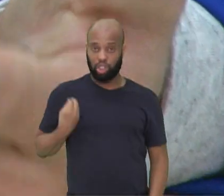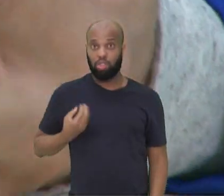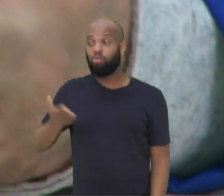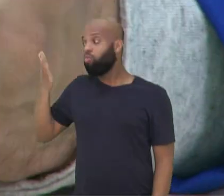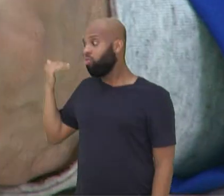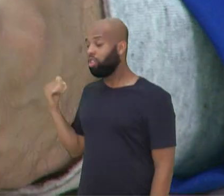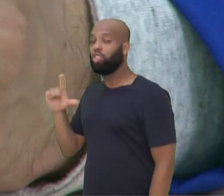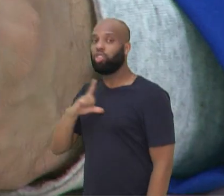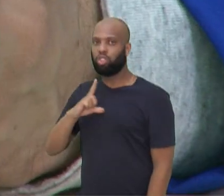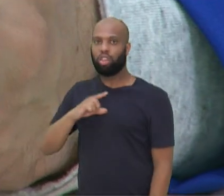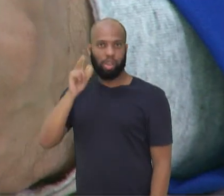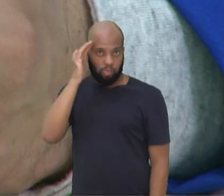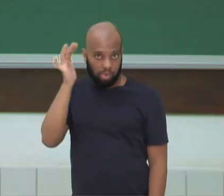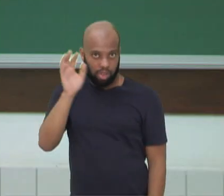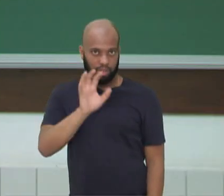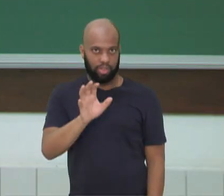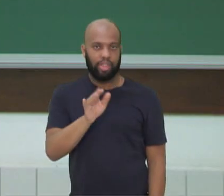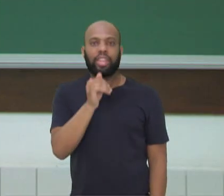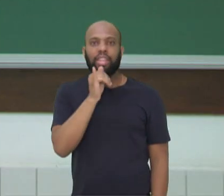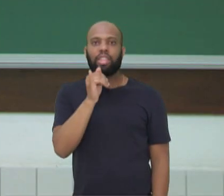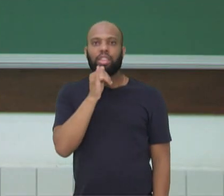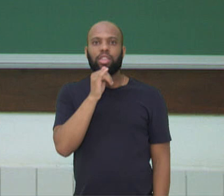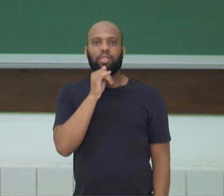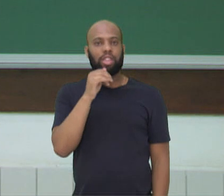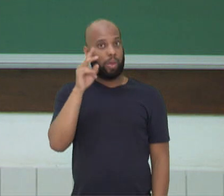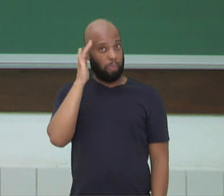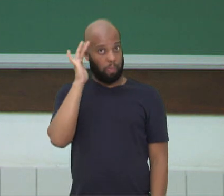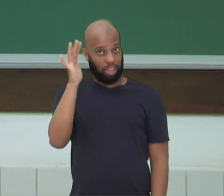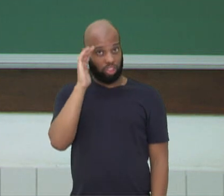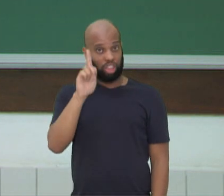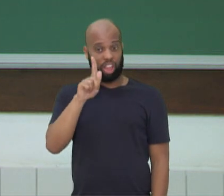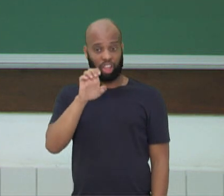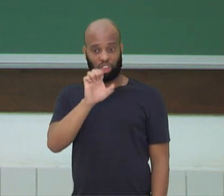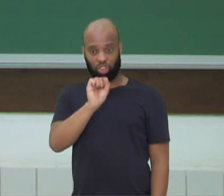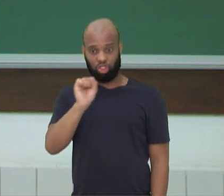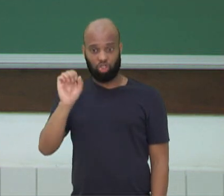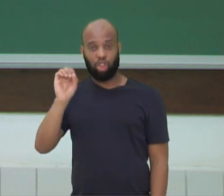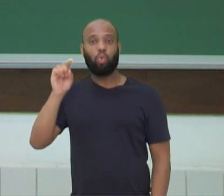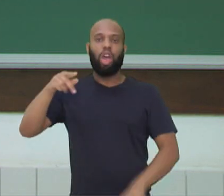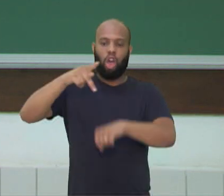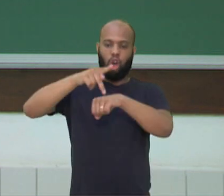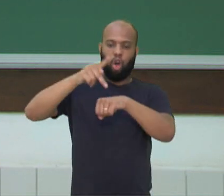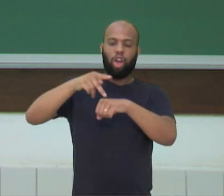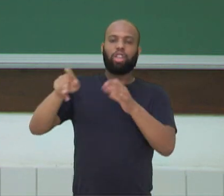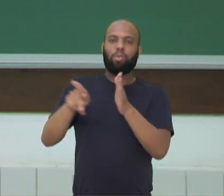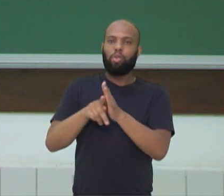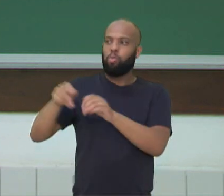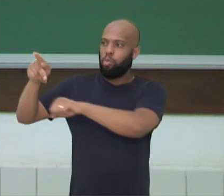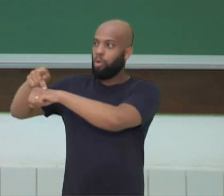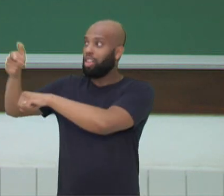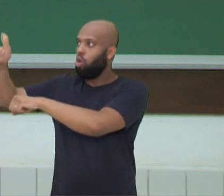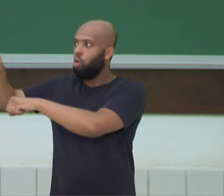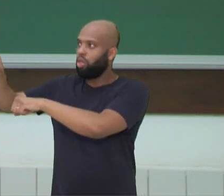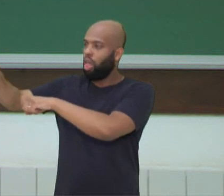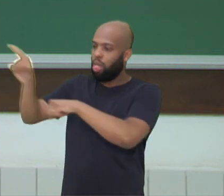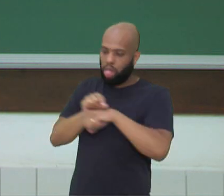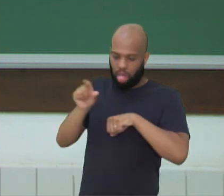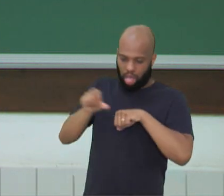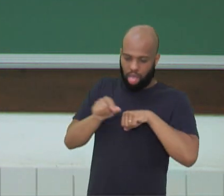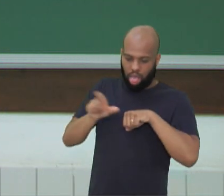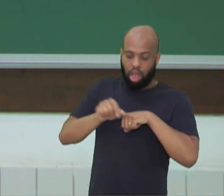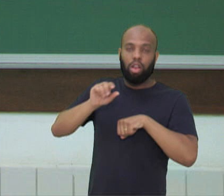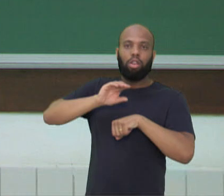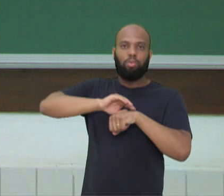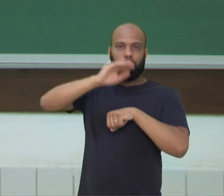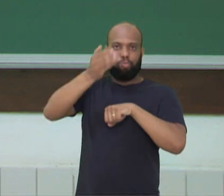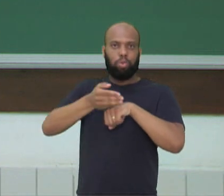estava. Então imagine que esse gesso é a rocha sedimentar e esse ser viveu nessa região. Então eu sei como que era o